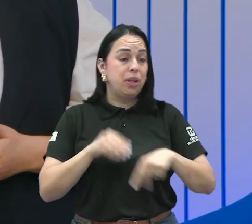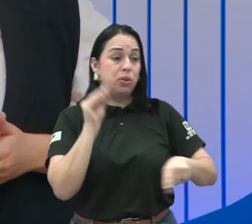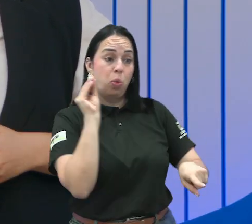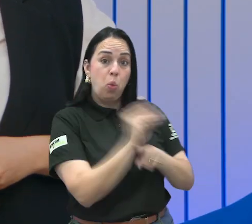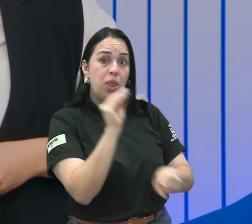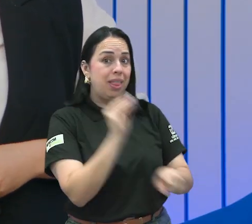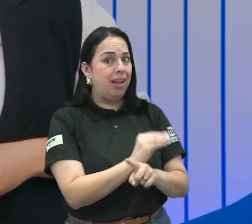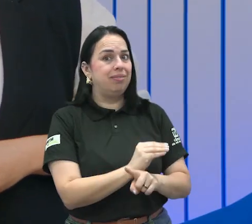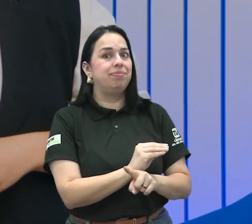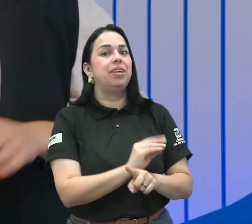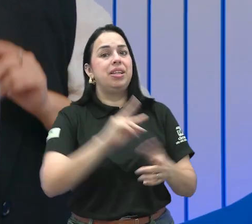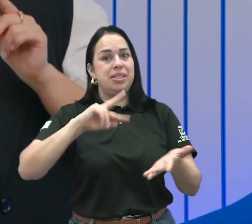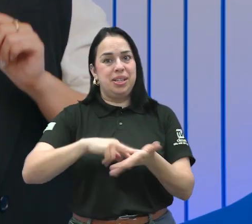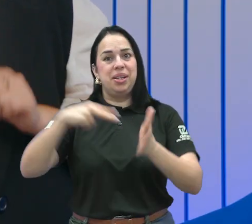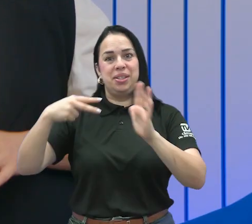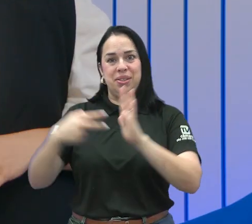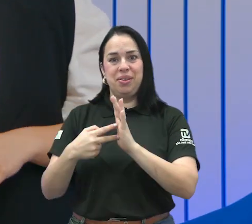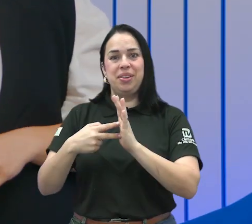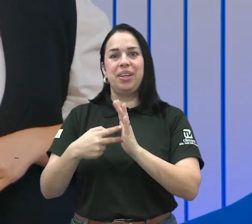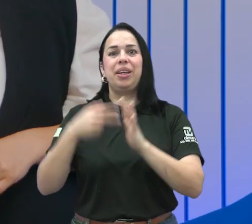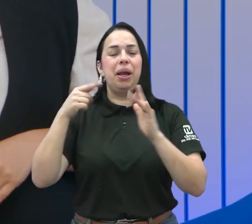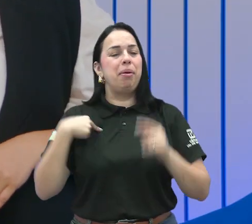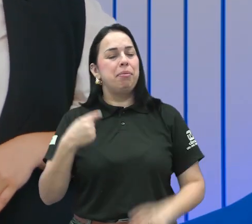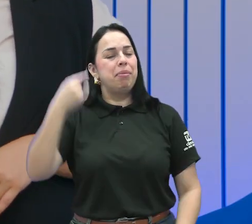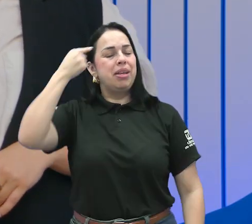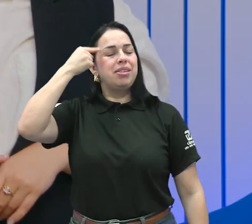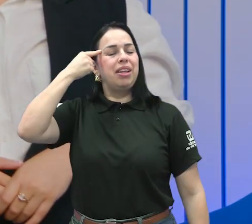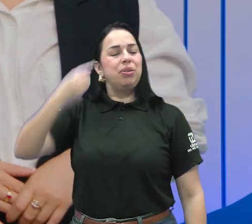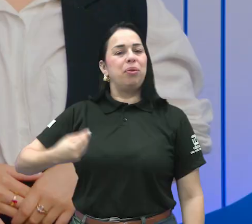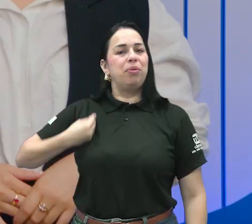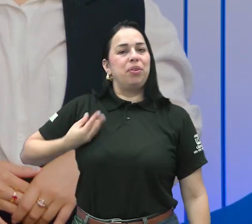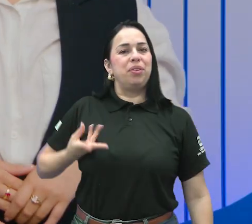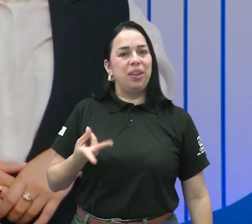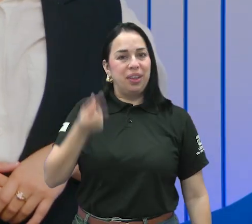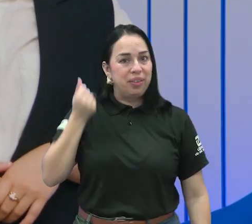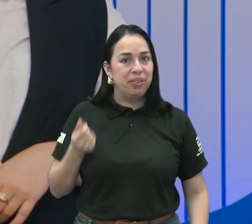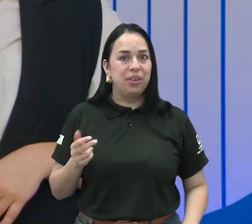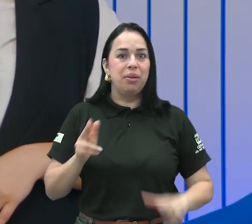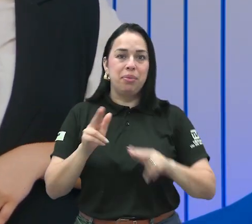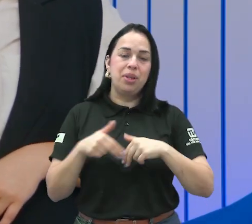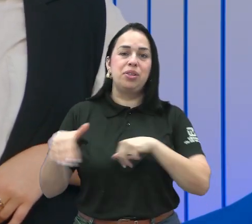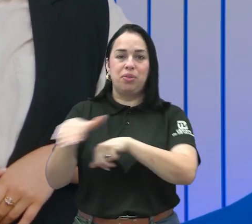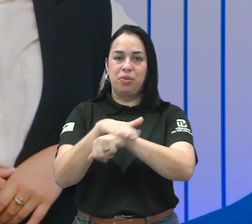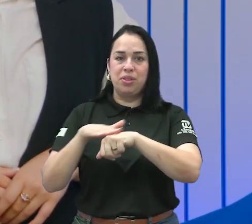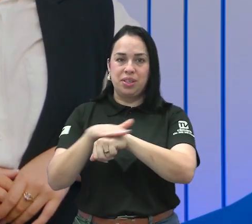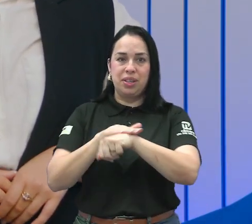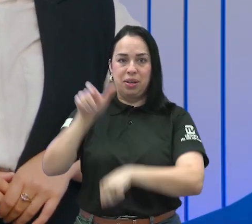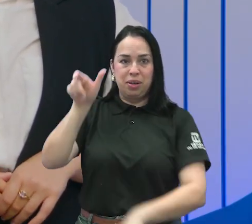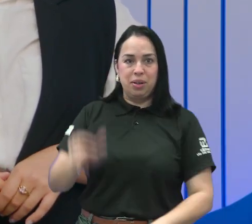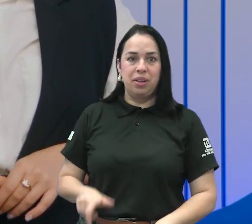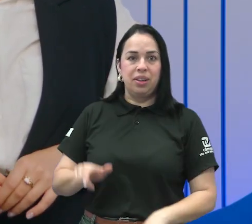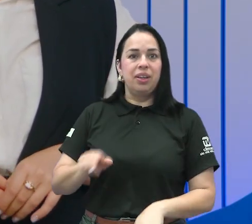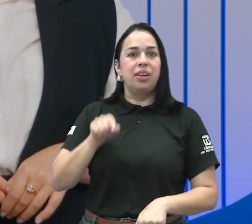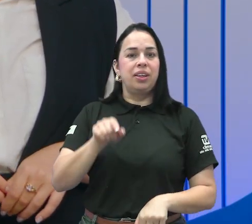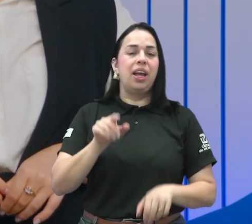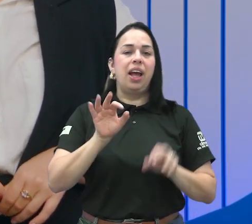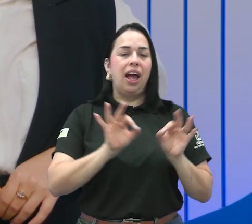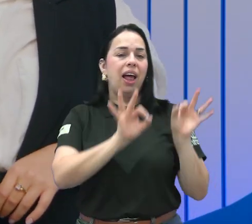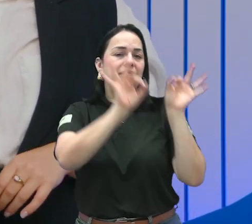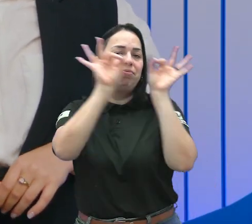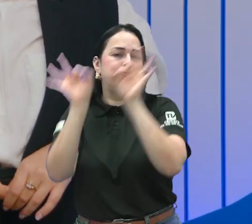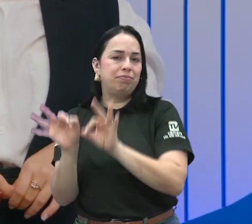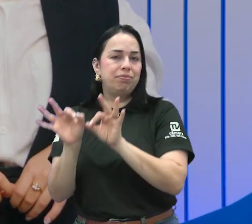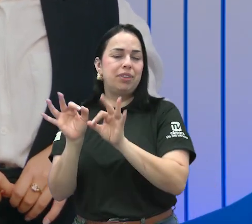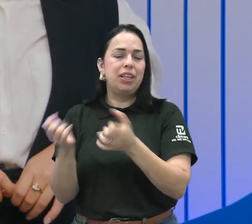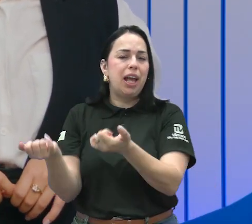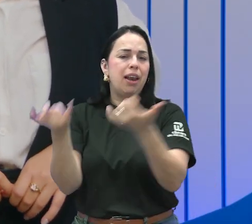do meio ambiente também significa investir em bem-estar. É isso mesmo. A gente conversou com uma pessoa que acompanha o assunto